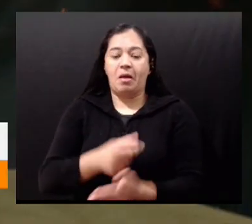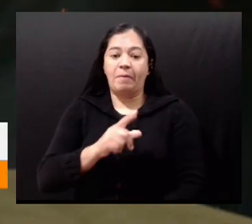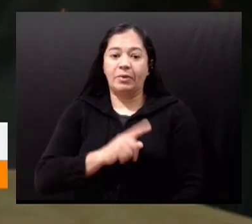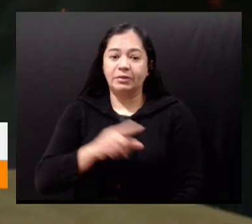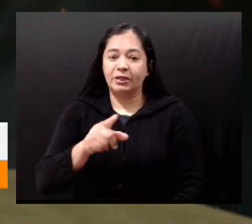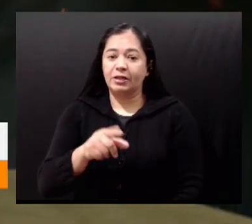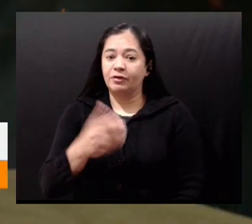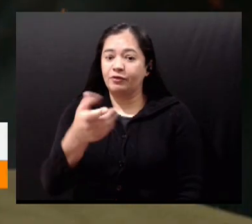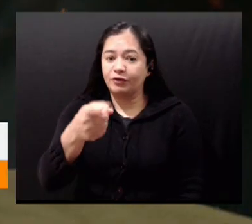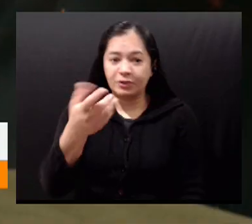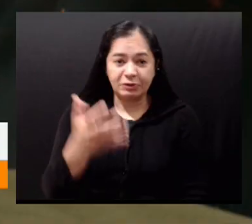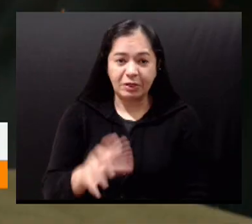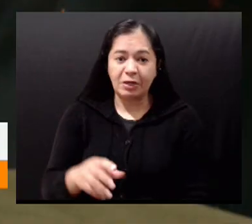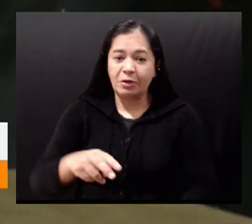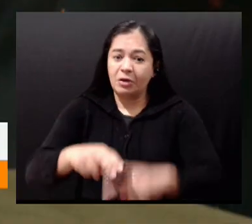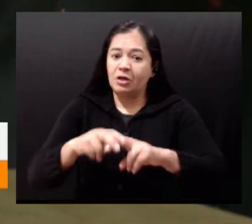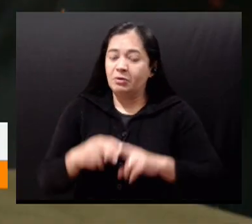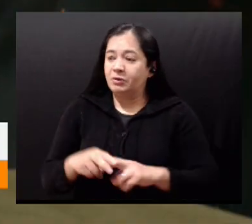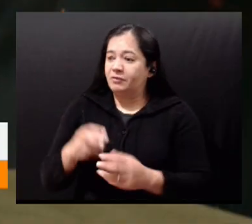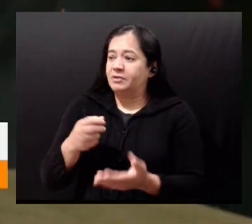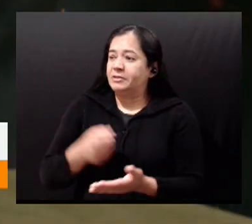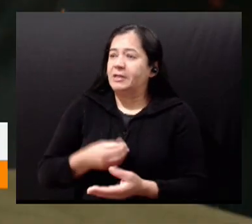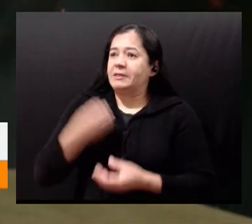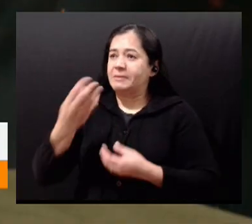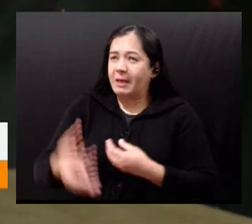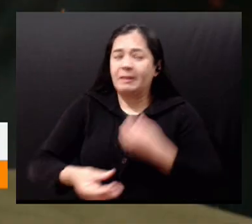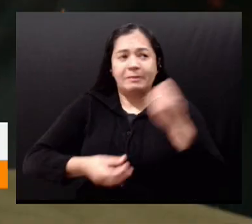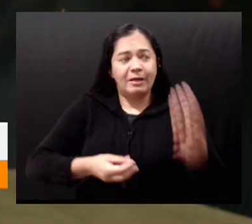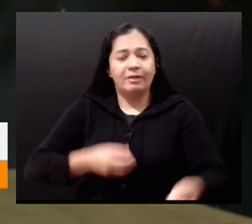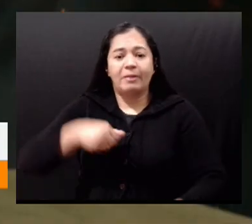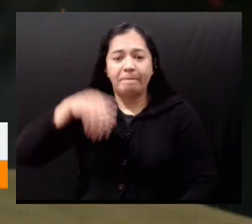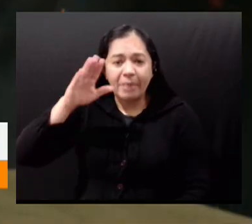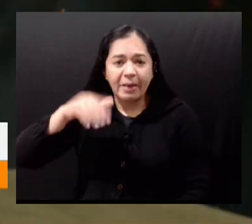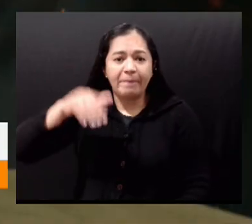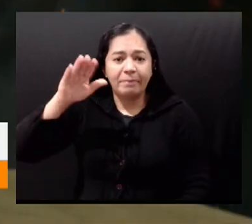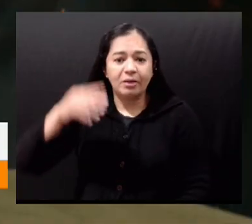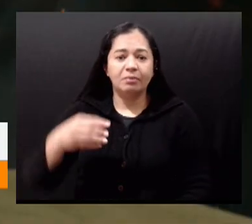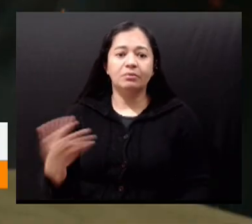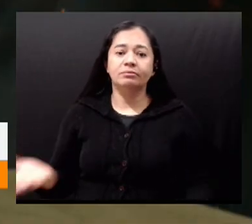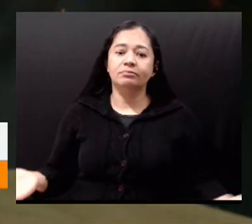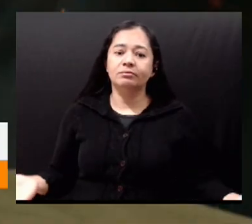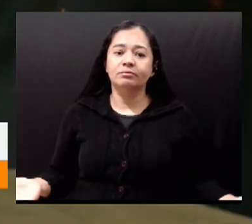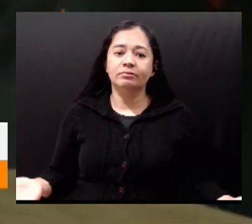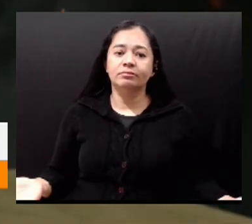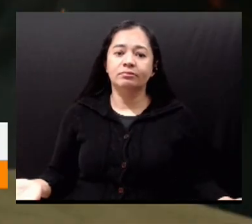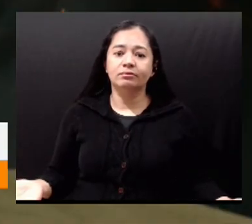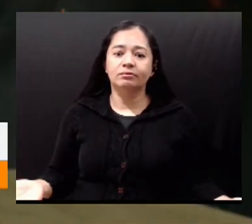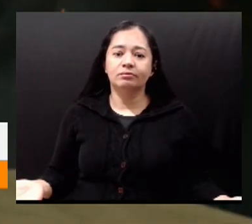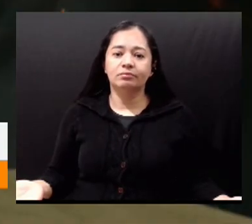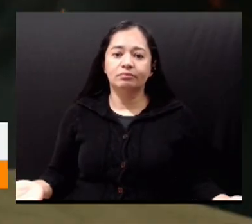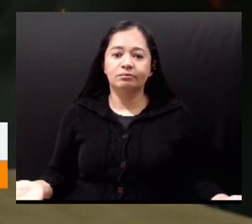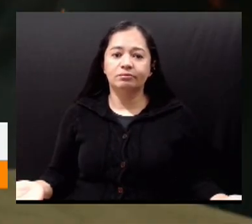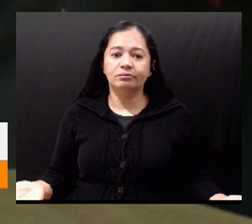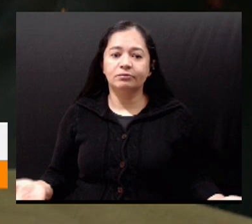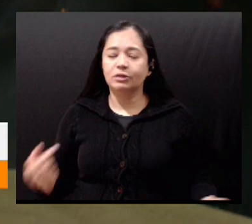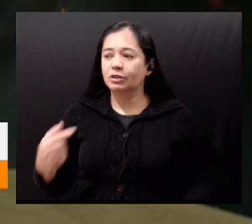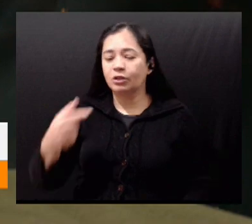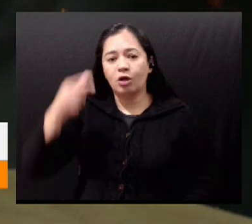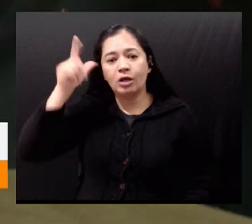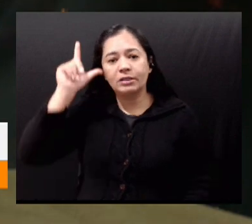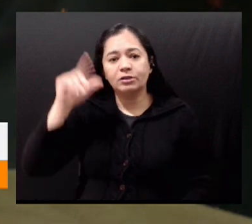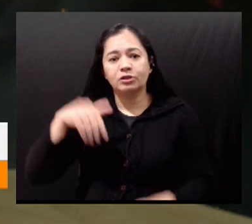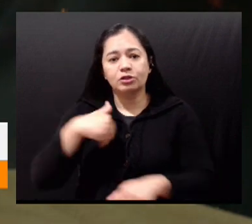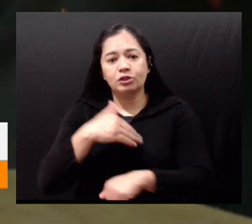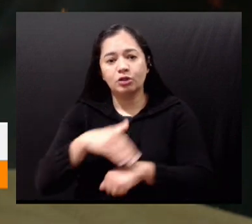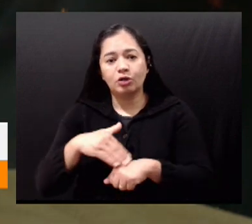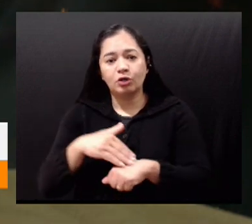você entrega, e quanto mais você entrega, mais você tem que entregar. E aí, conversando antes com as nossas convidadas, elas me falaram: